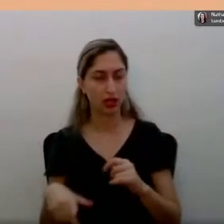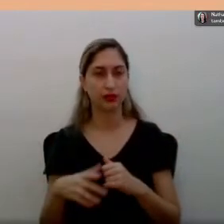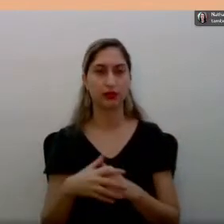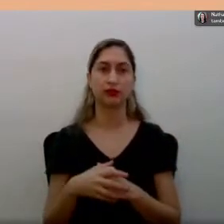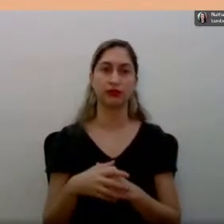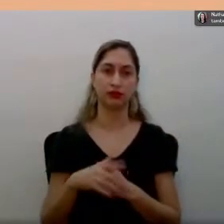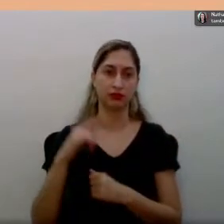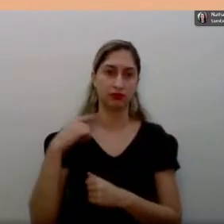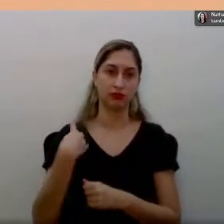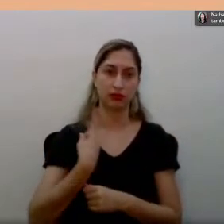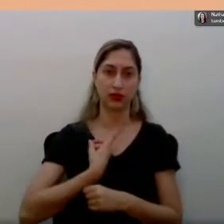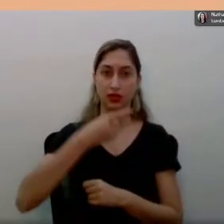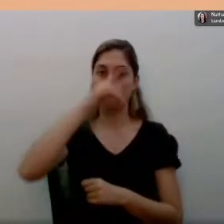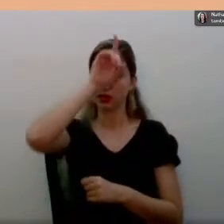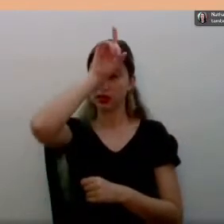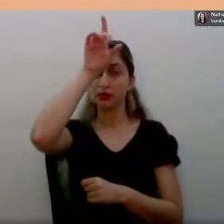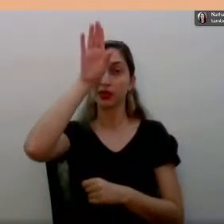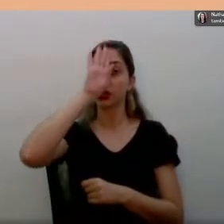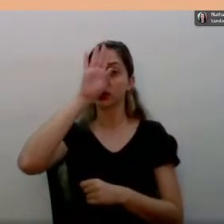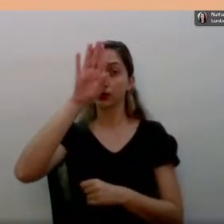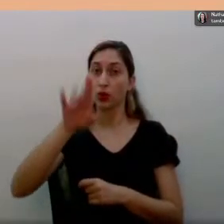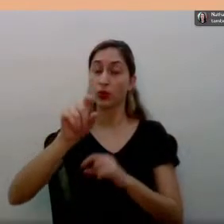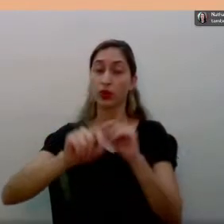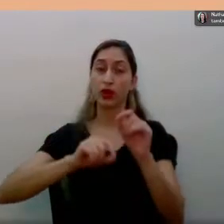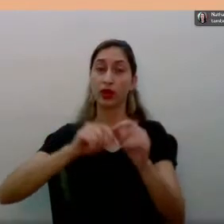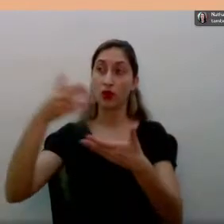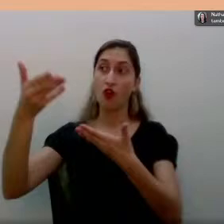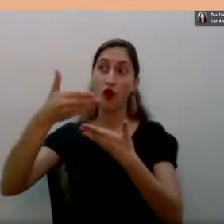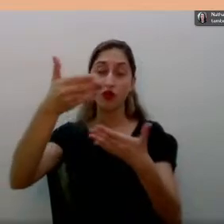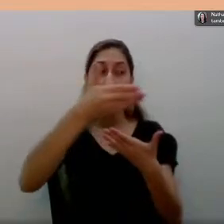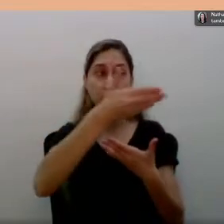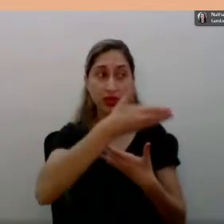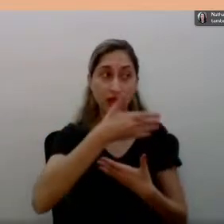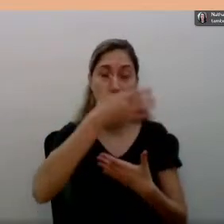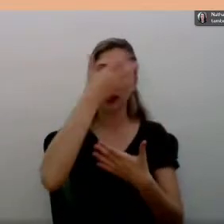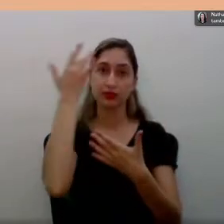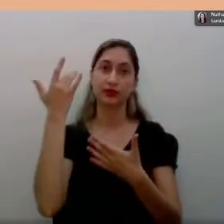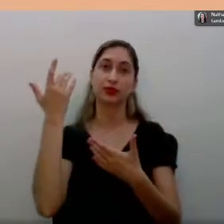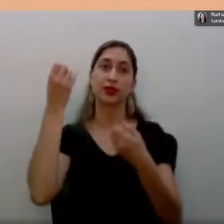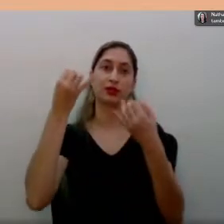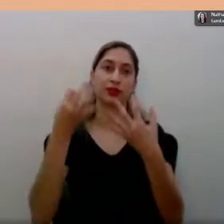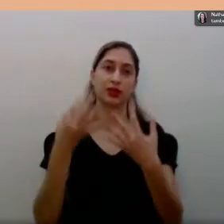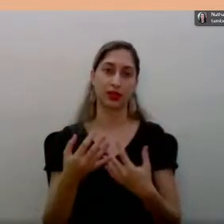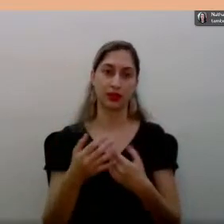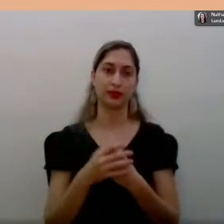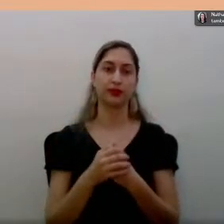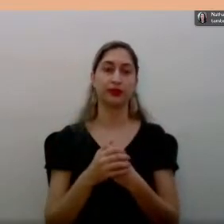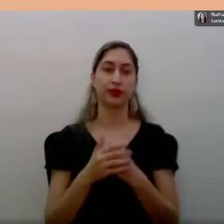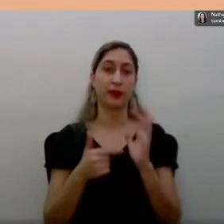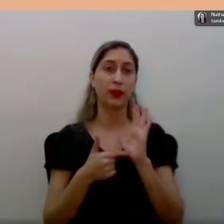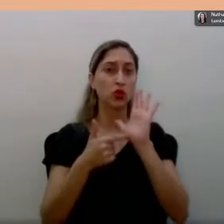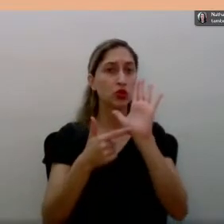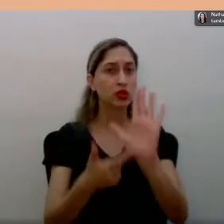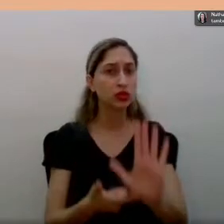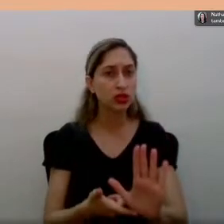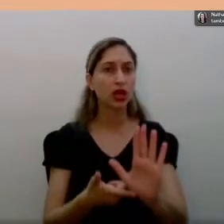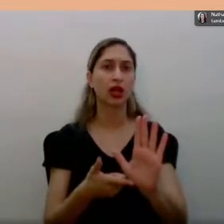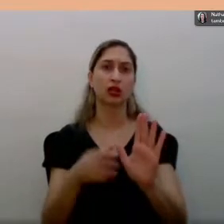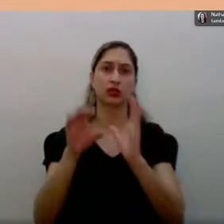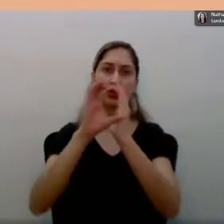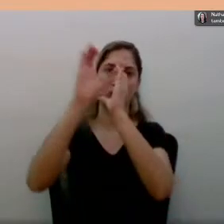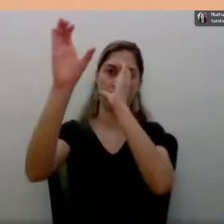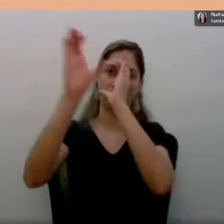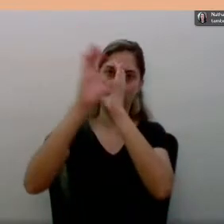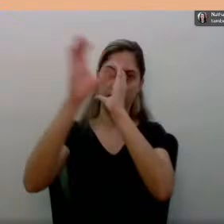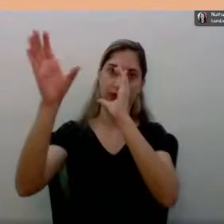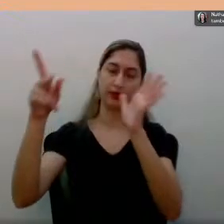essa é a nossa ideia de trazer essa galera não é para poder falar um pouco né é mostrar um pouco nessas turnês